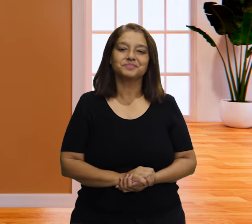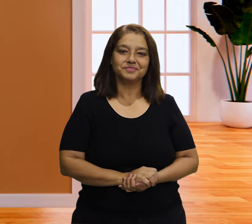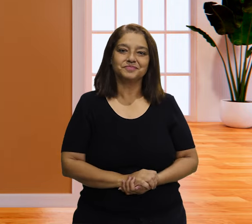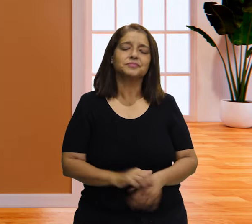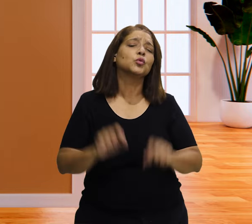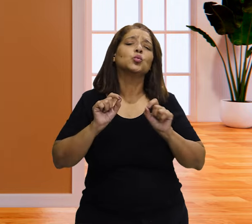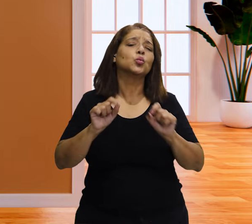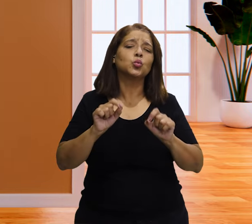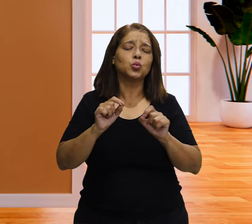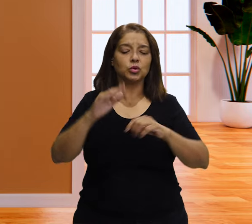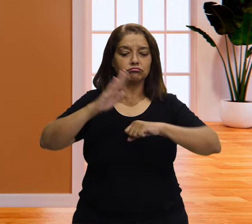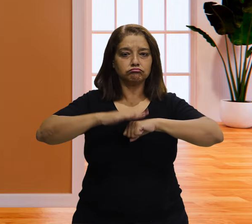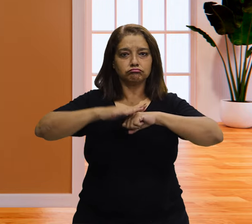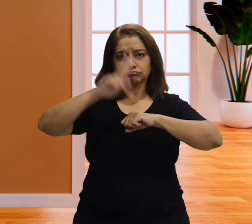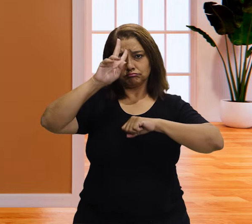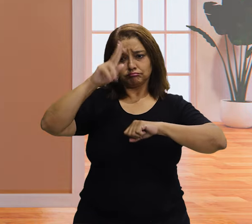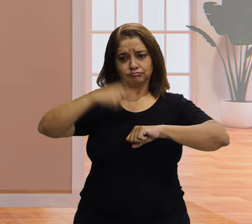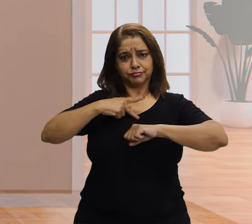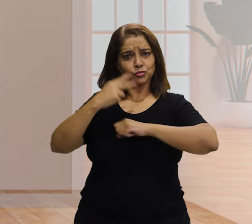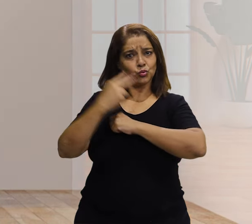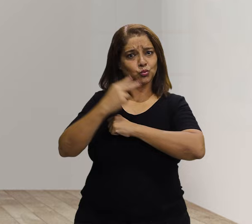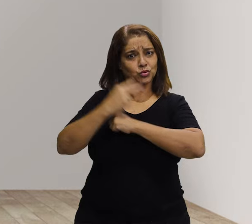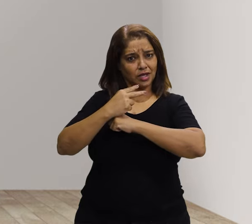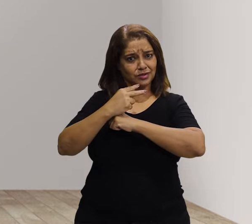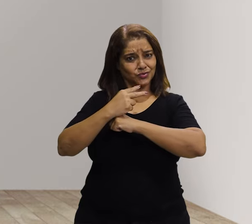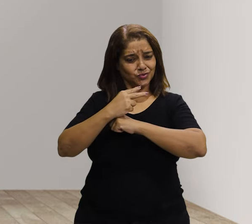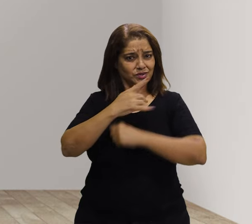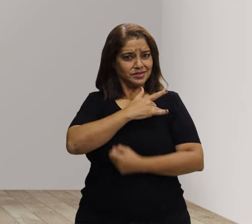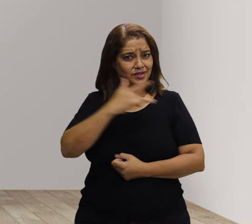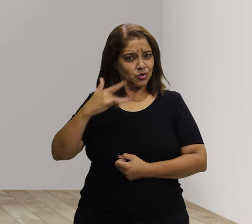Não é luxo, é necessidade. Ao se